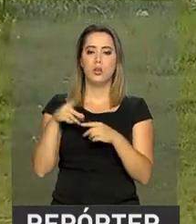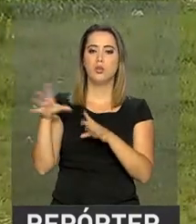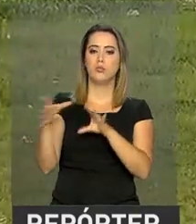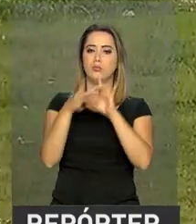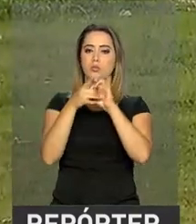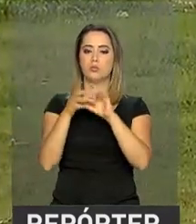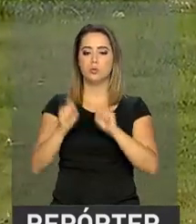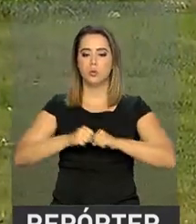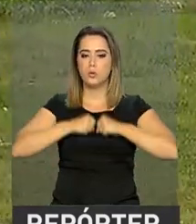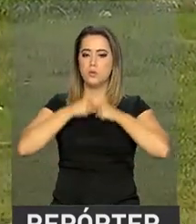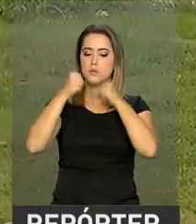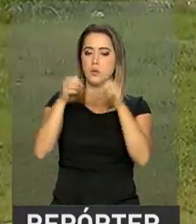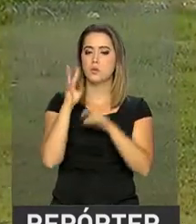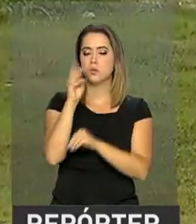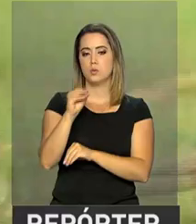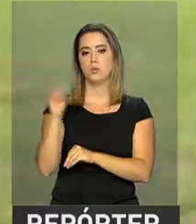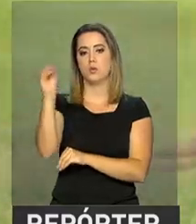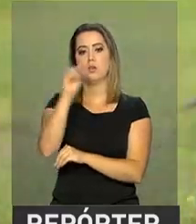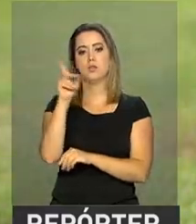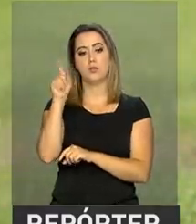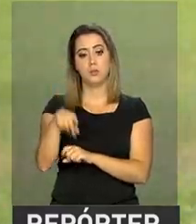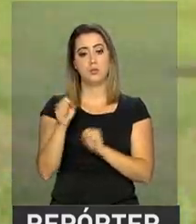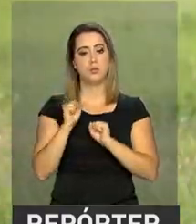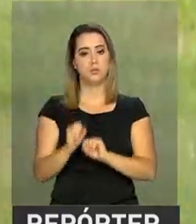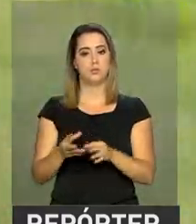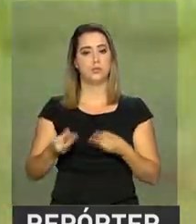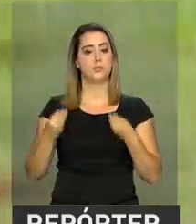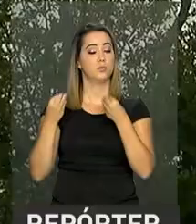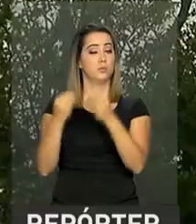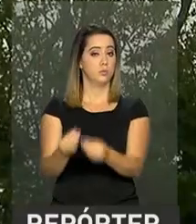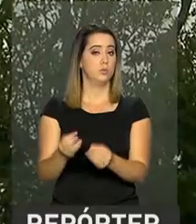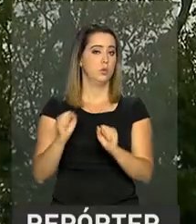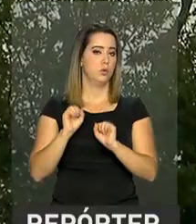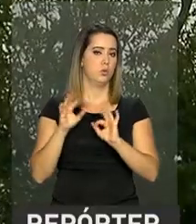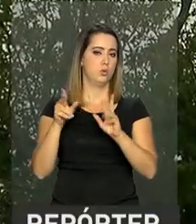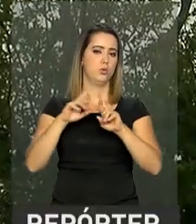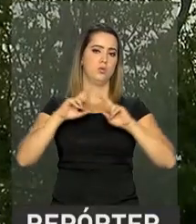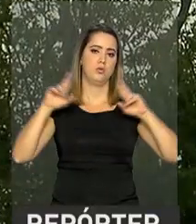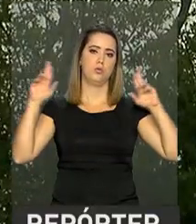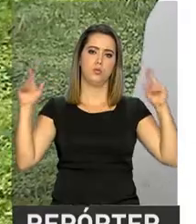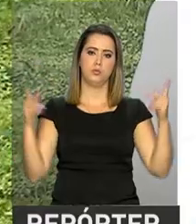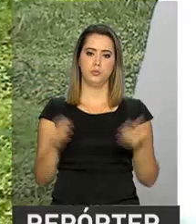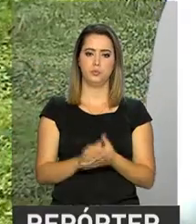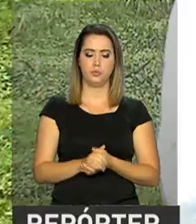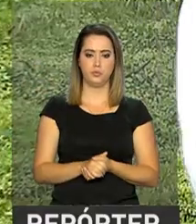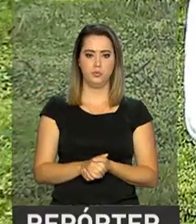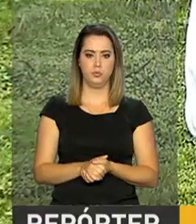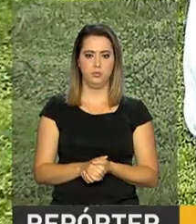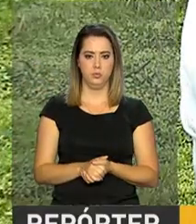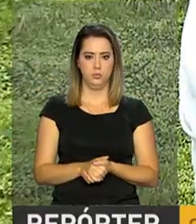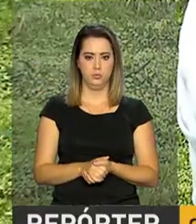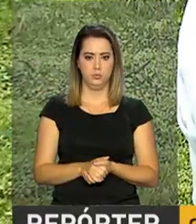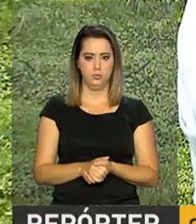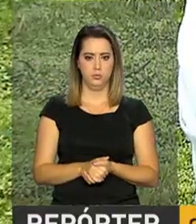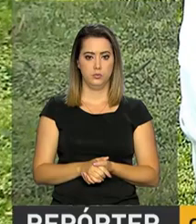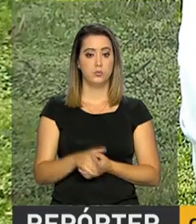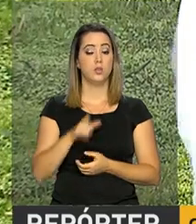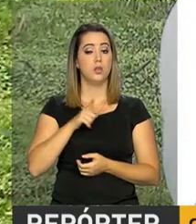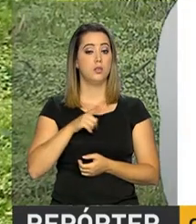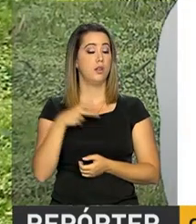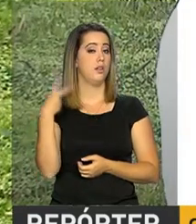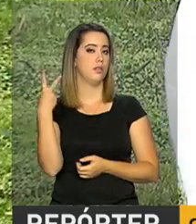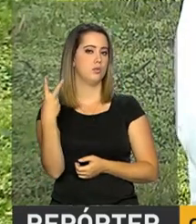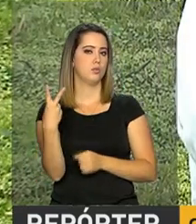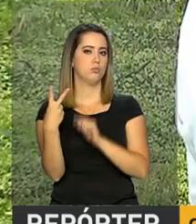de esforços pela preservação pode garantir toda a diversidade e dá pra ter as duas coisas com